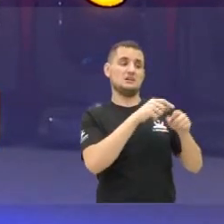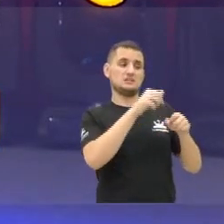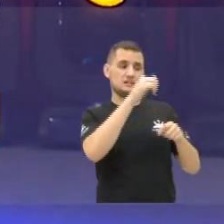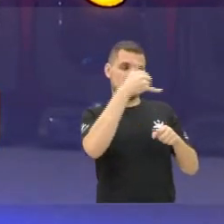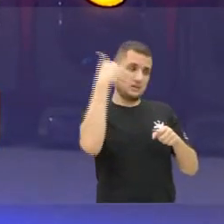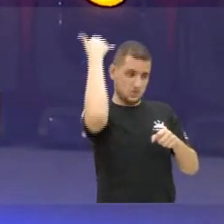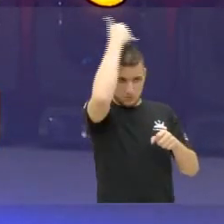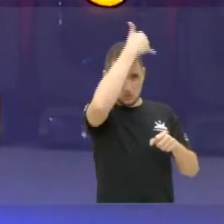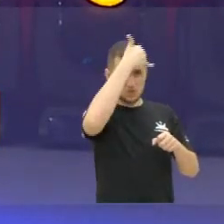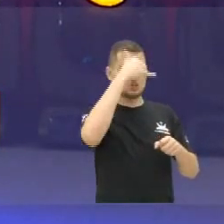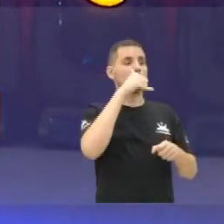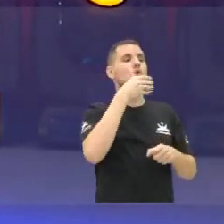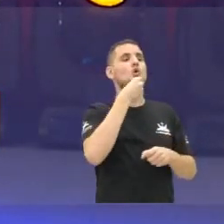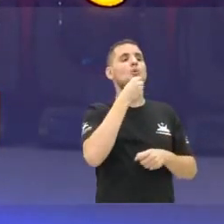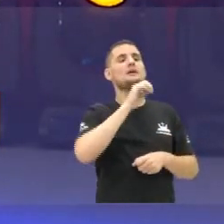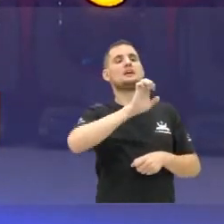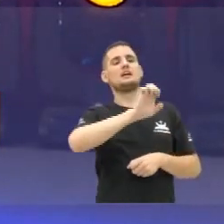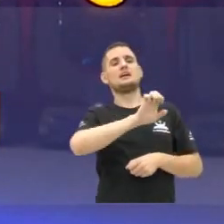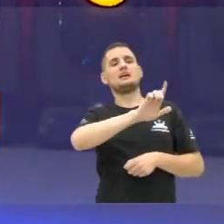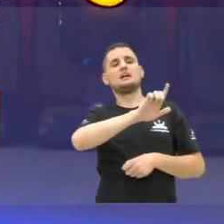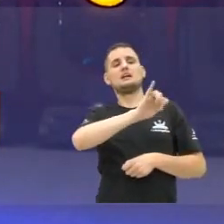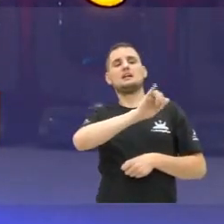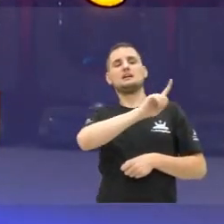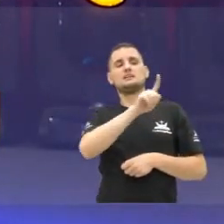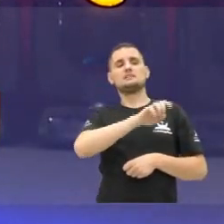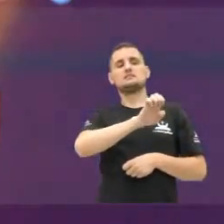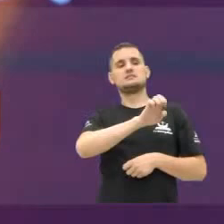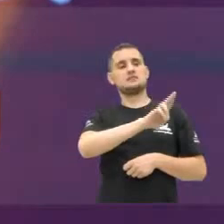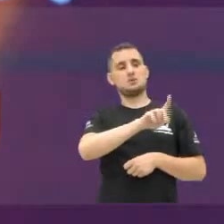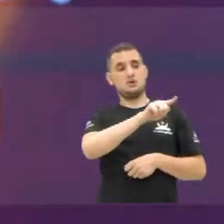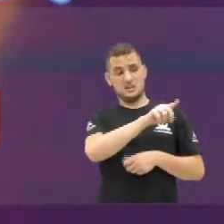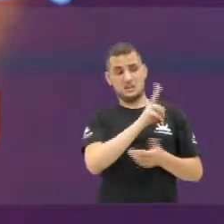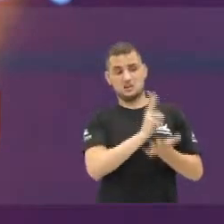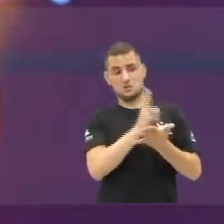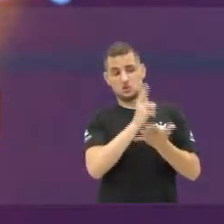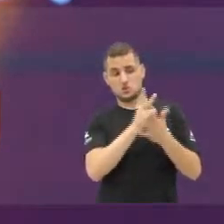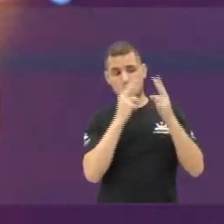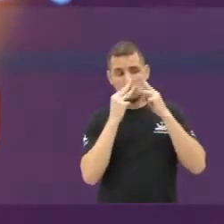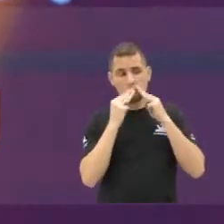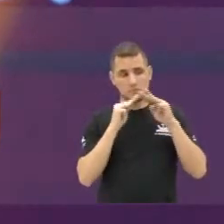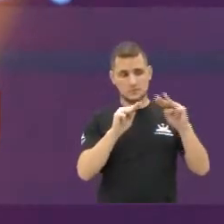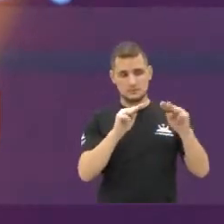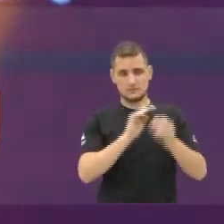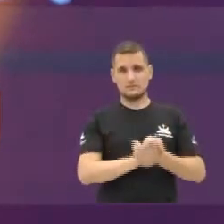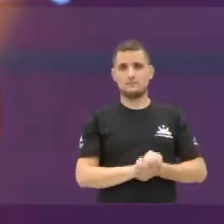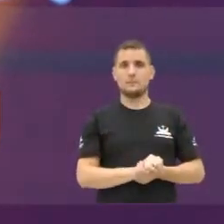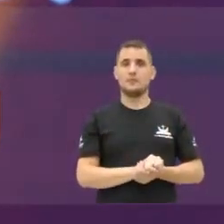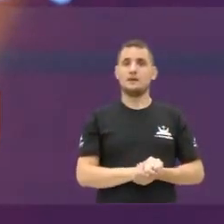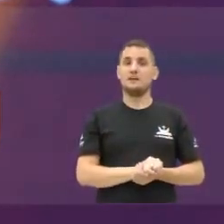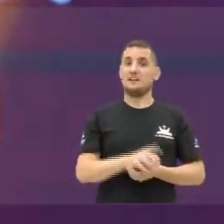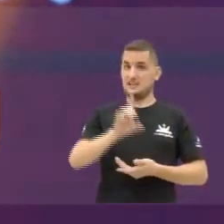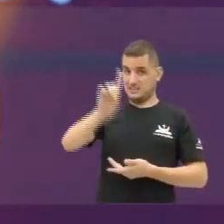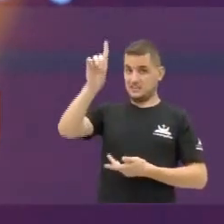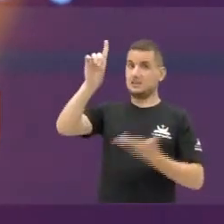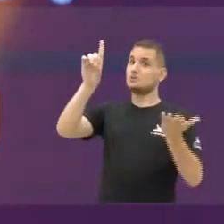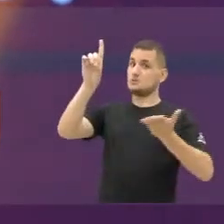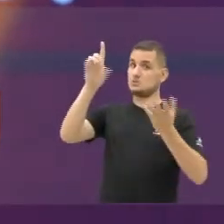Você vai voltar e assumir a sua missão. É isso que Deus quer dizer agora a